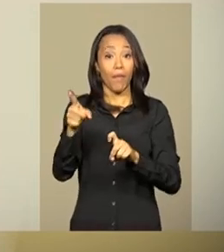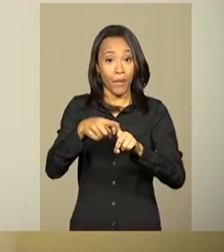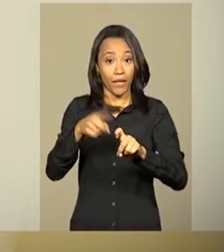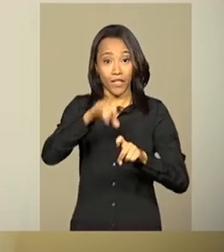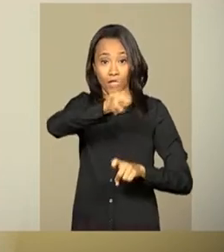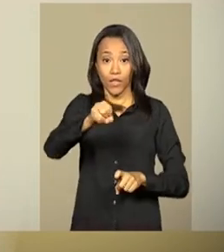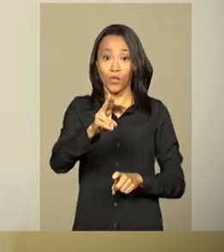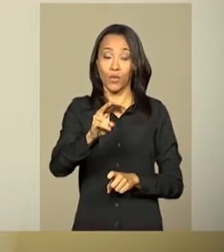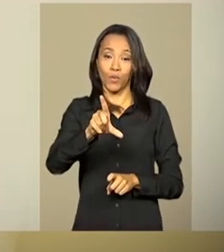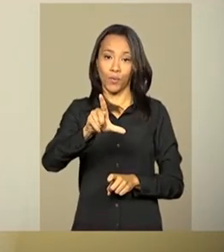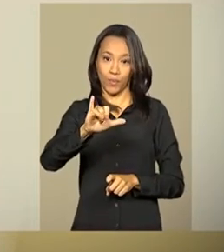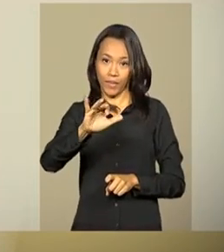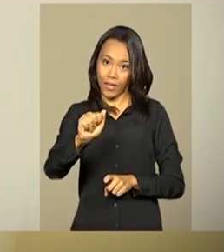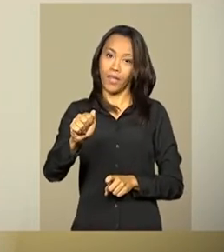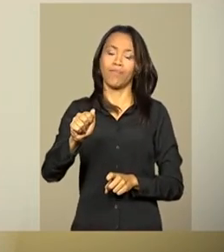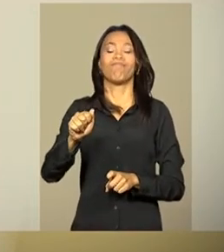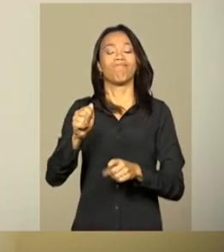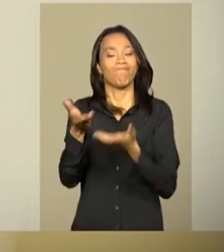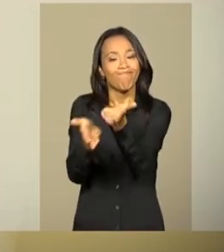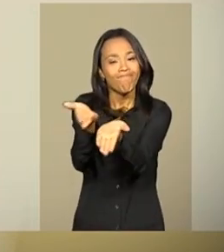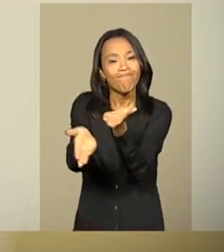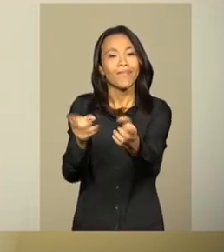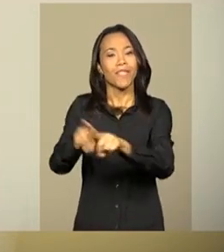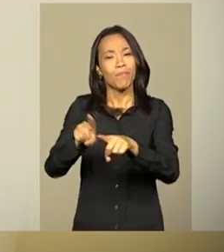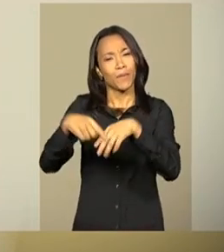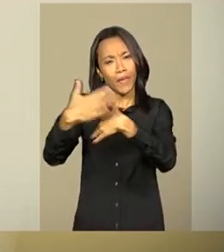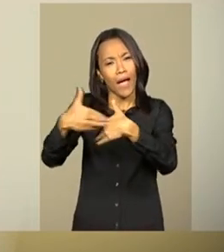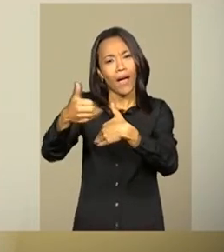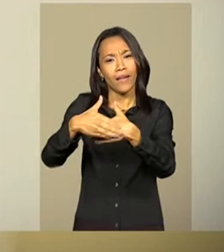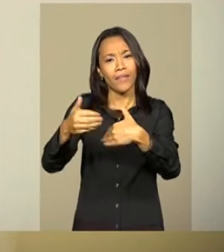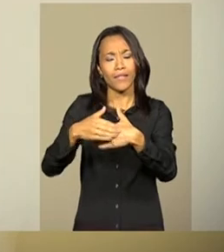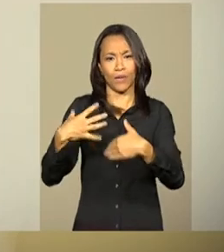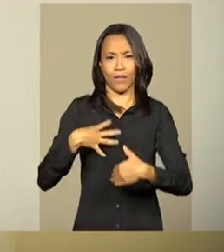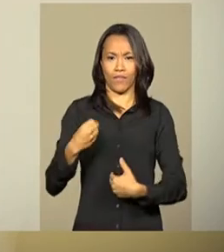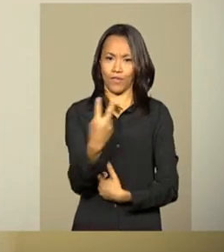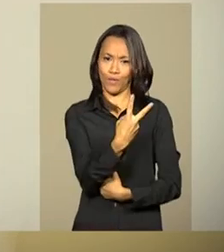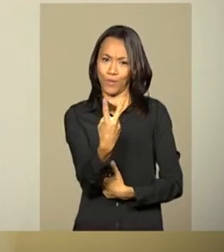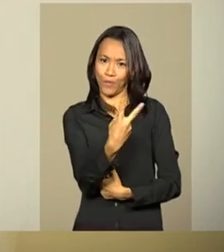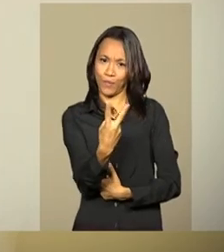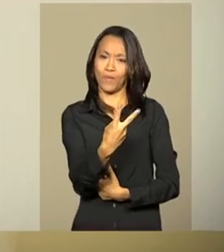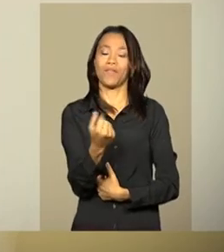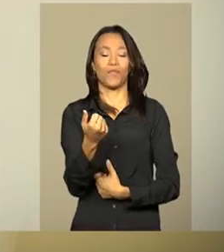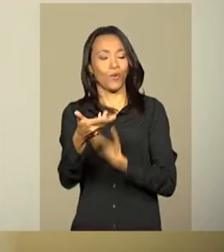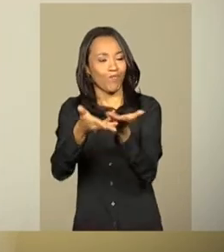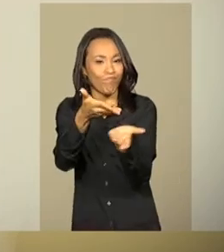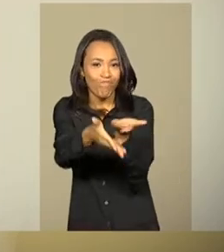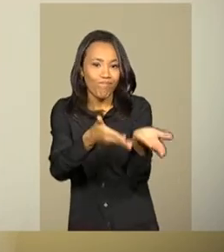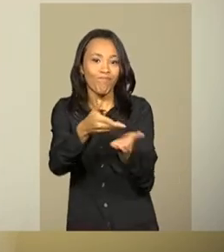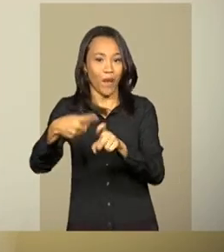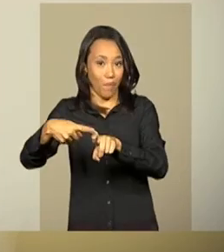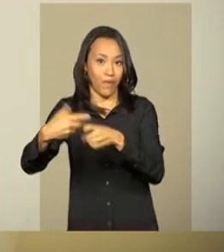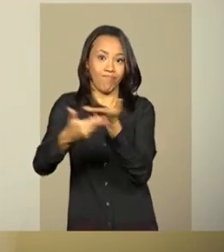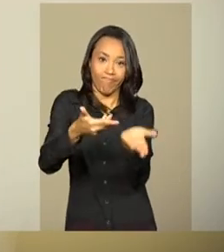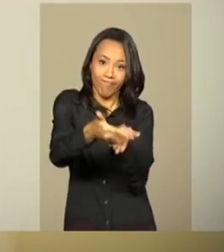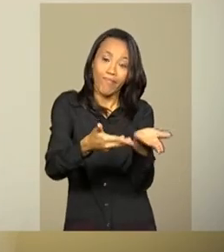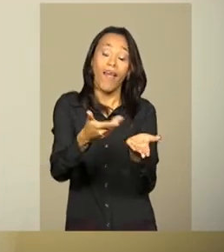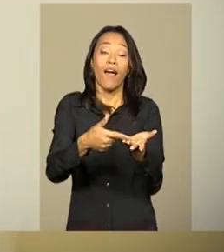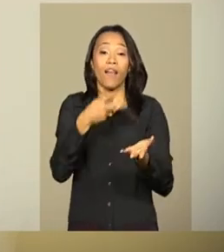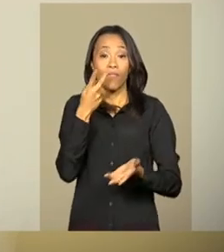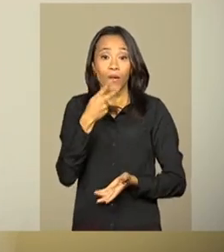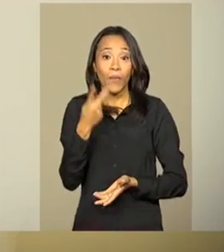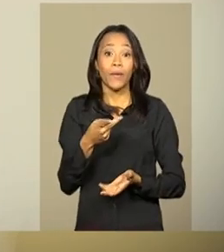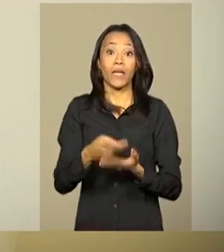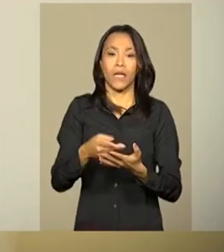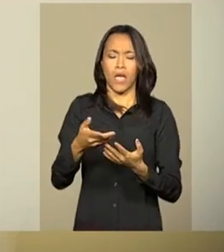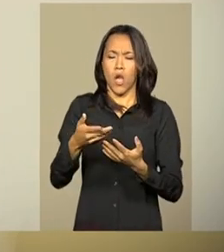receitou sem contar a dedicação e o carinho com que a mãe e a filha foram atendidas a Regina diz que ter um